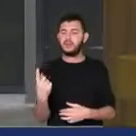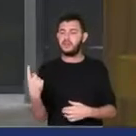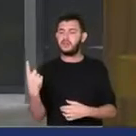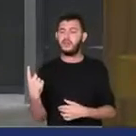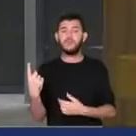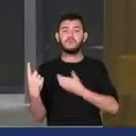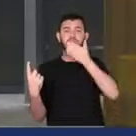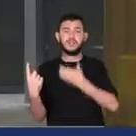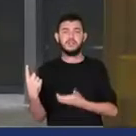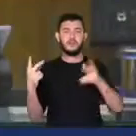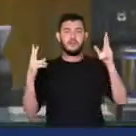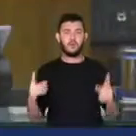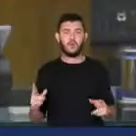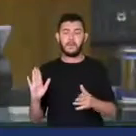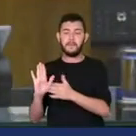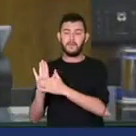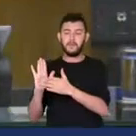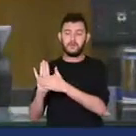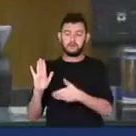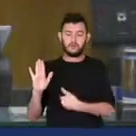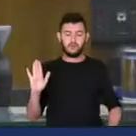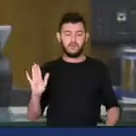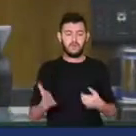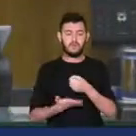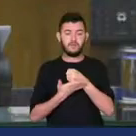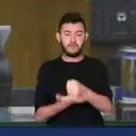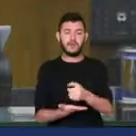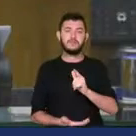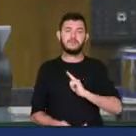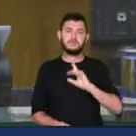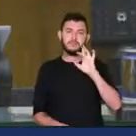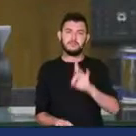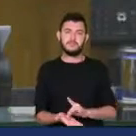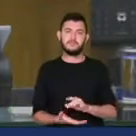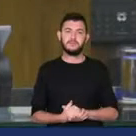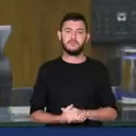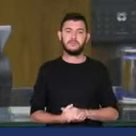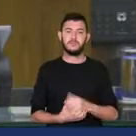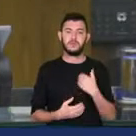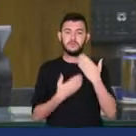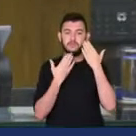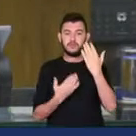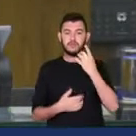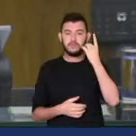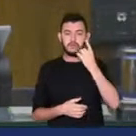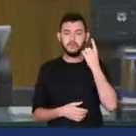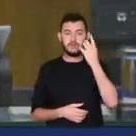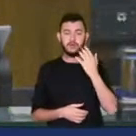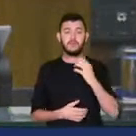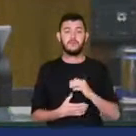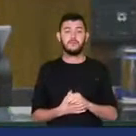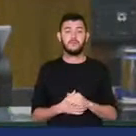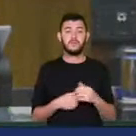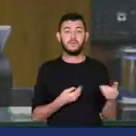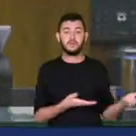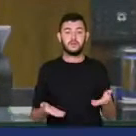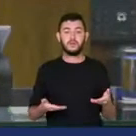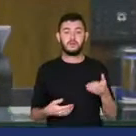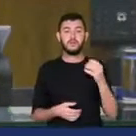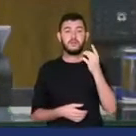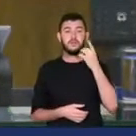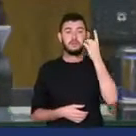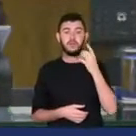obrigado. Obrigado, novo deputado Carlos Aratino. Com a palavra o deputado Rubens Pereira Júnior, deputado José